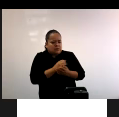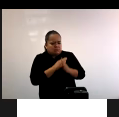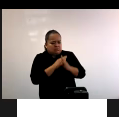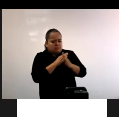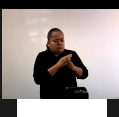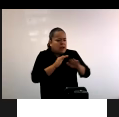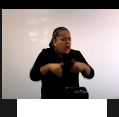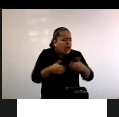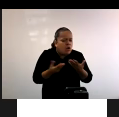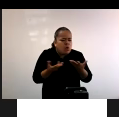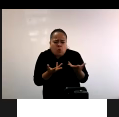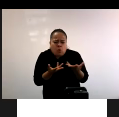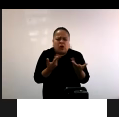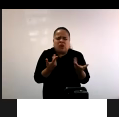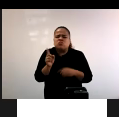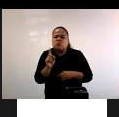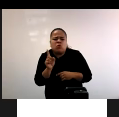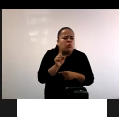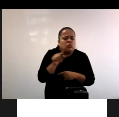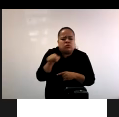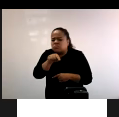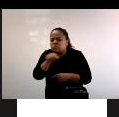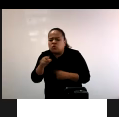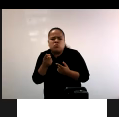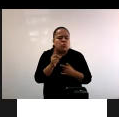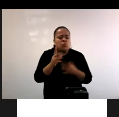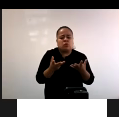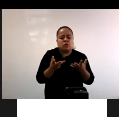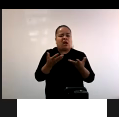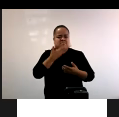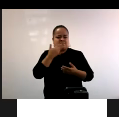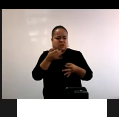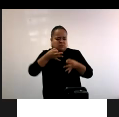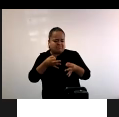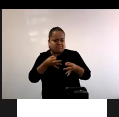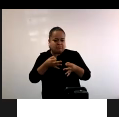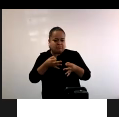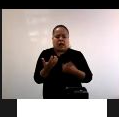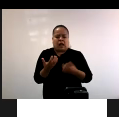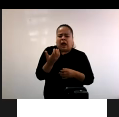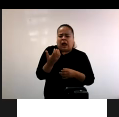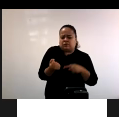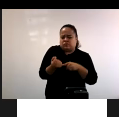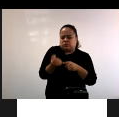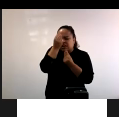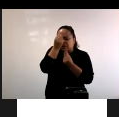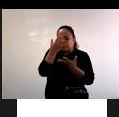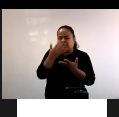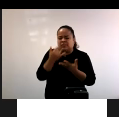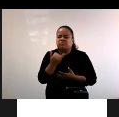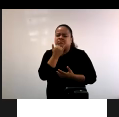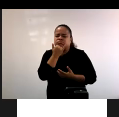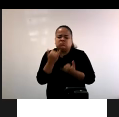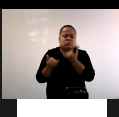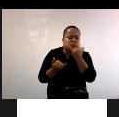onde podemos encontrar a informação, principalmente informação fiável, porque, como falamos, tem muitas informações erradas